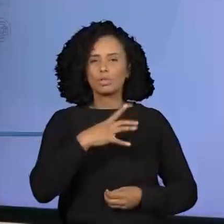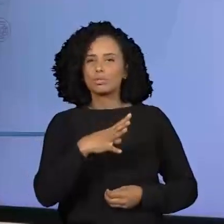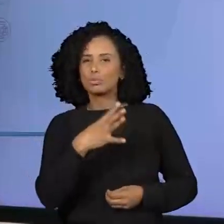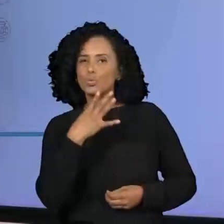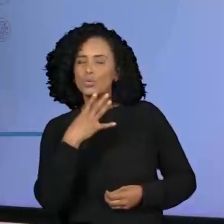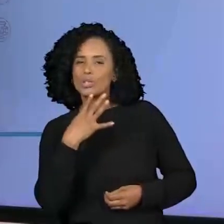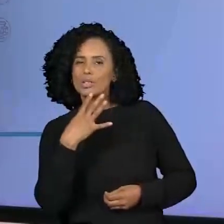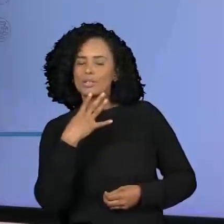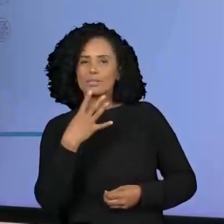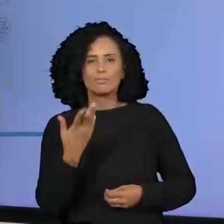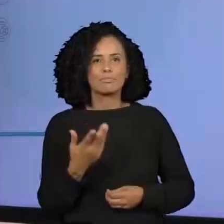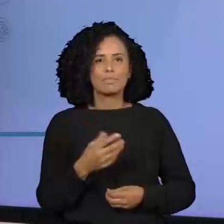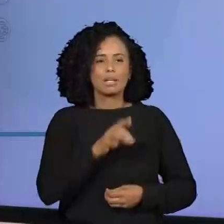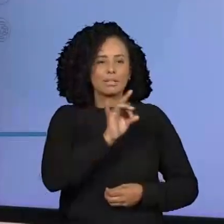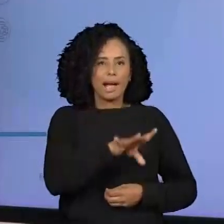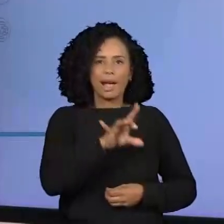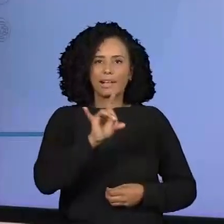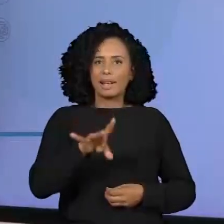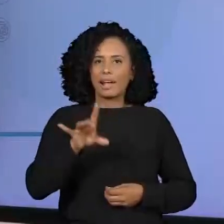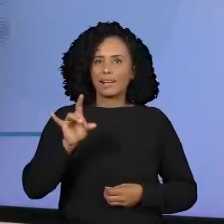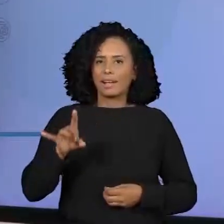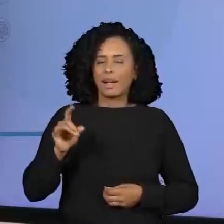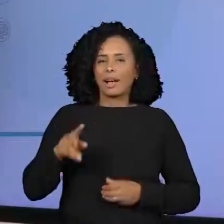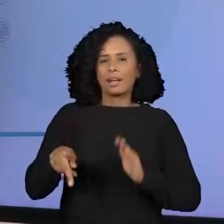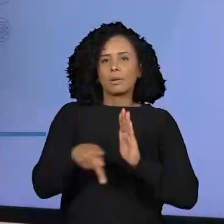conhecimentos que os estudantes têm sobre